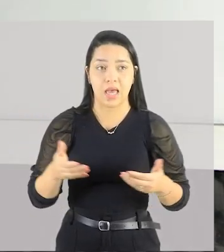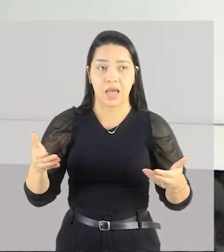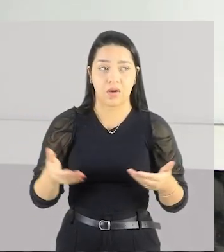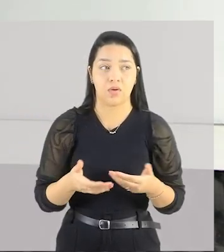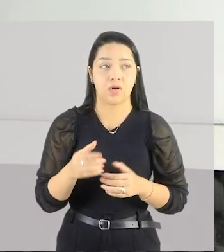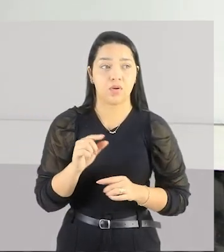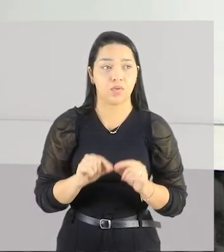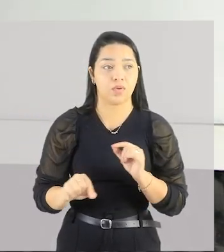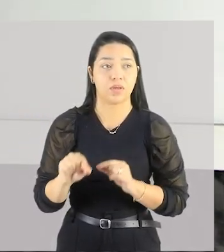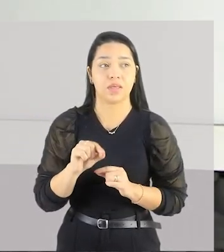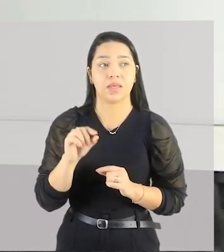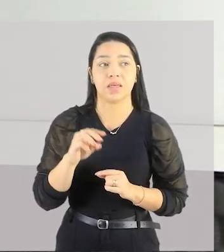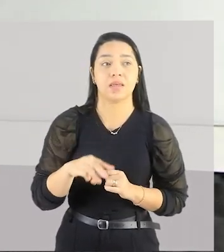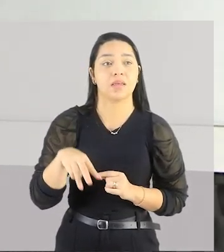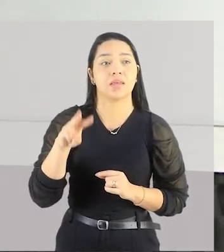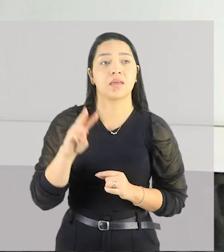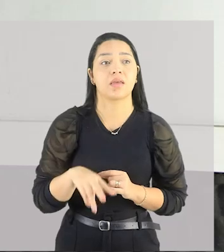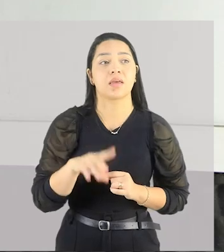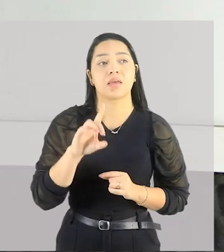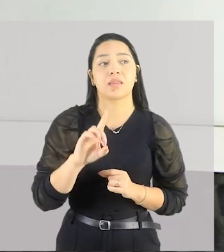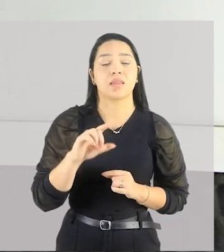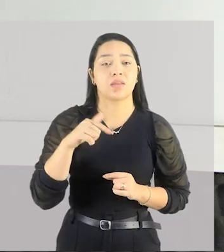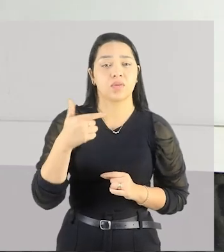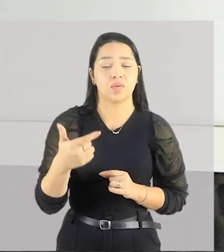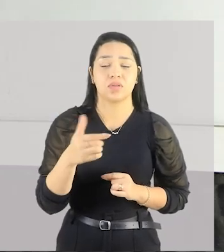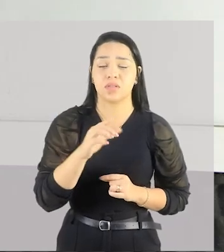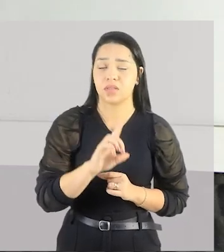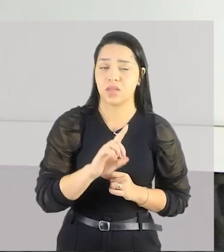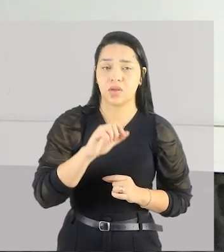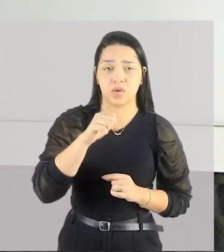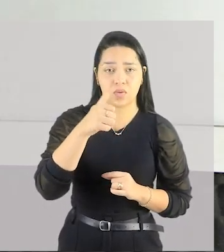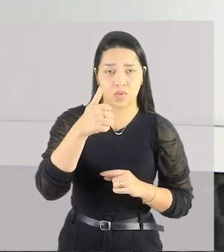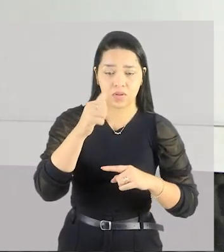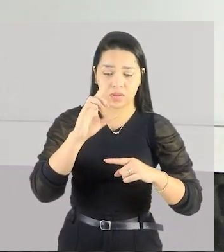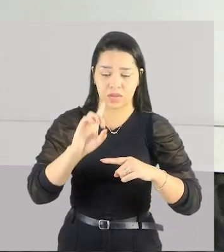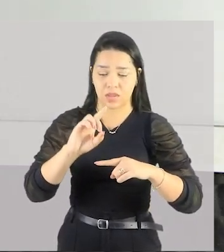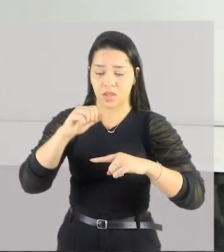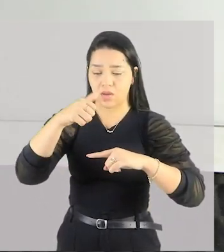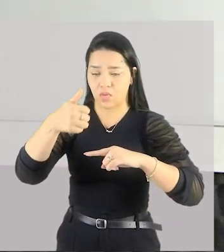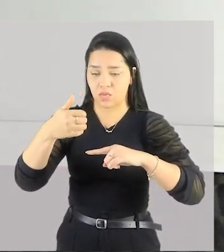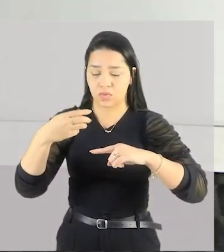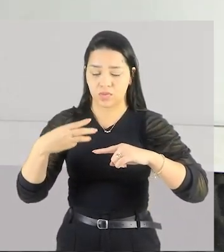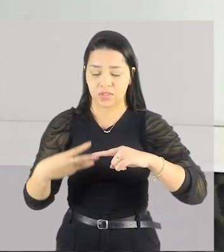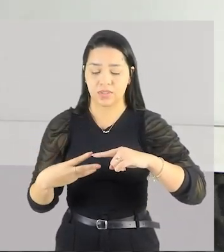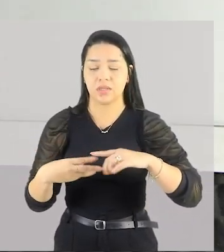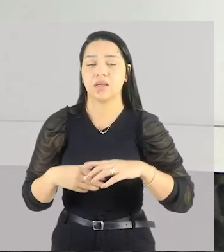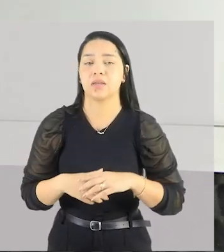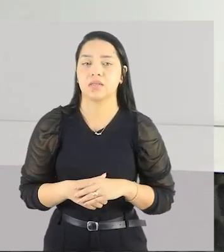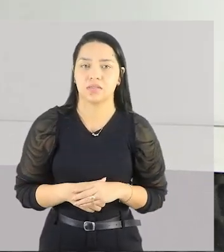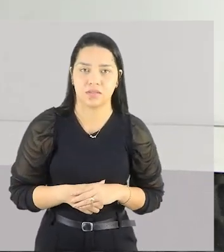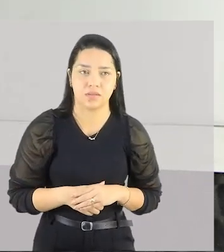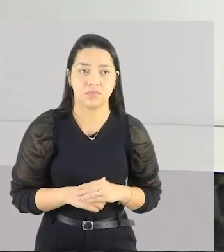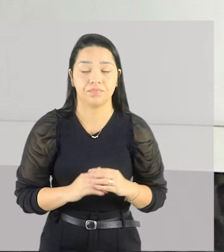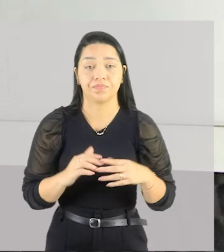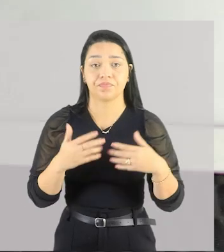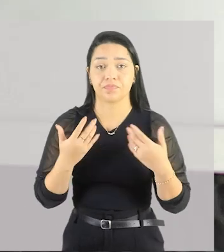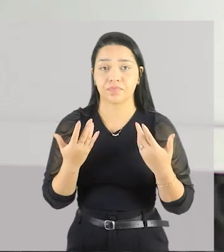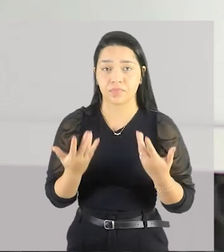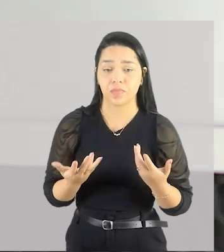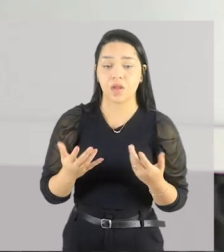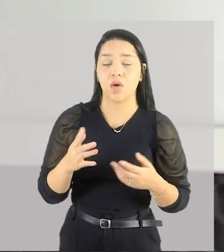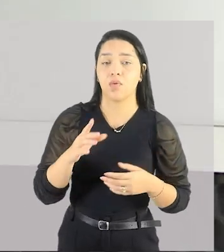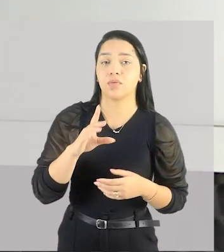4 vezes G1, que multiplica D2, a quarta. Quem é D2?